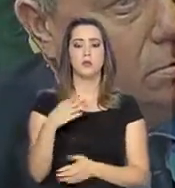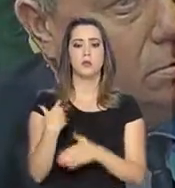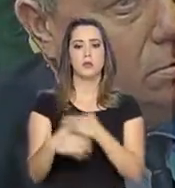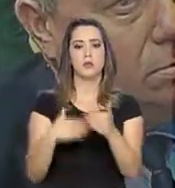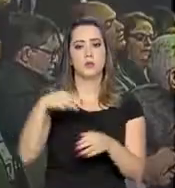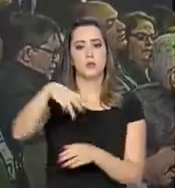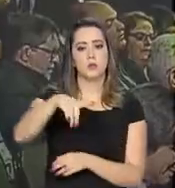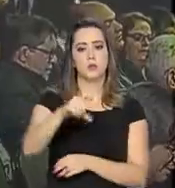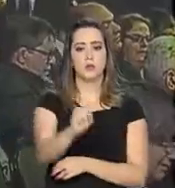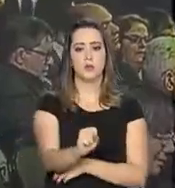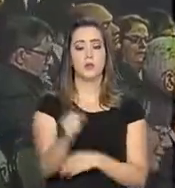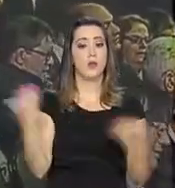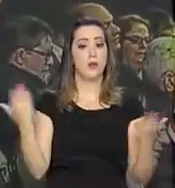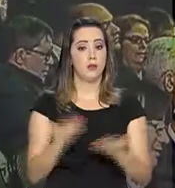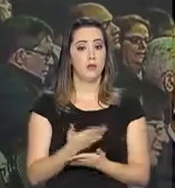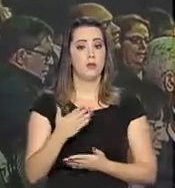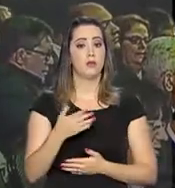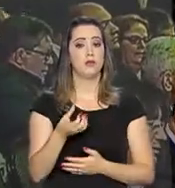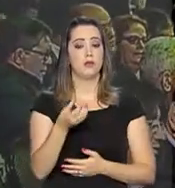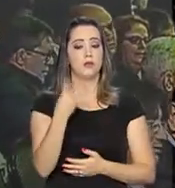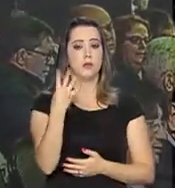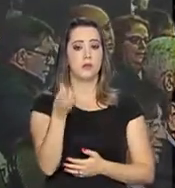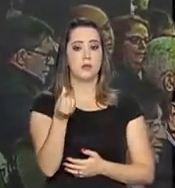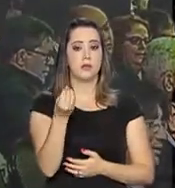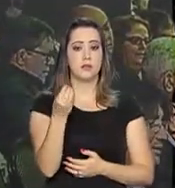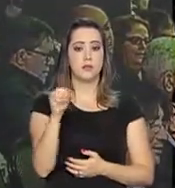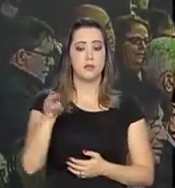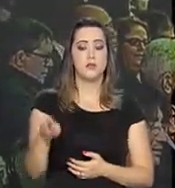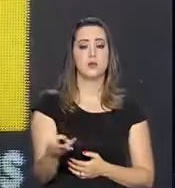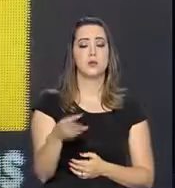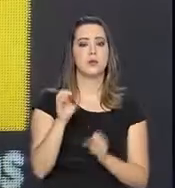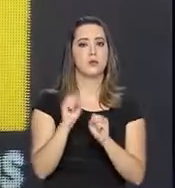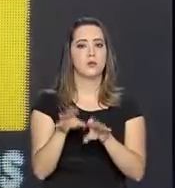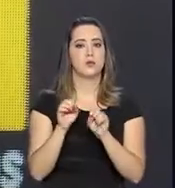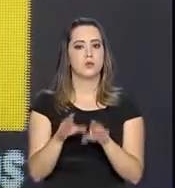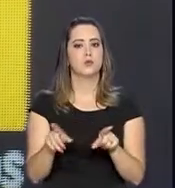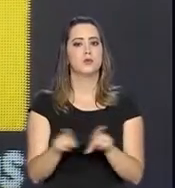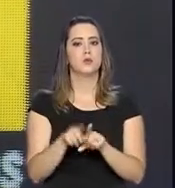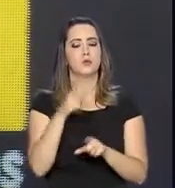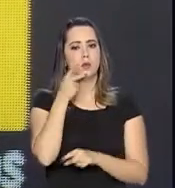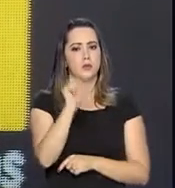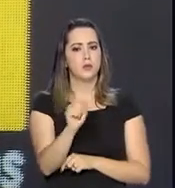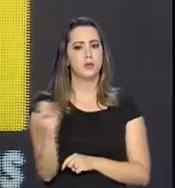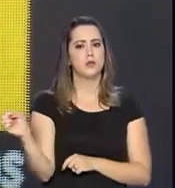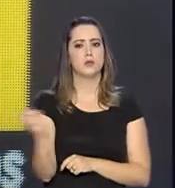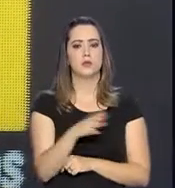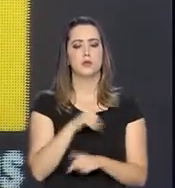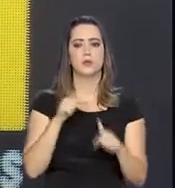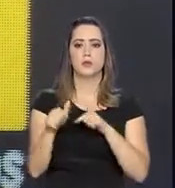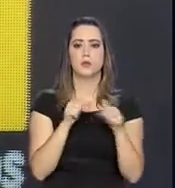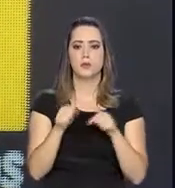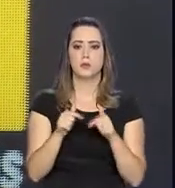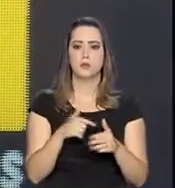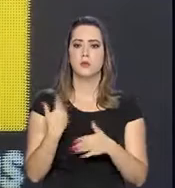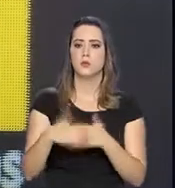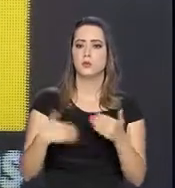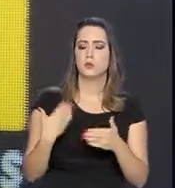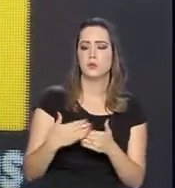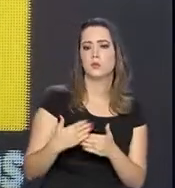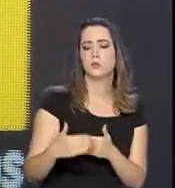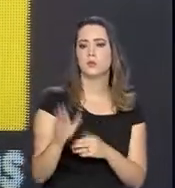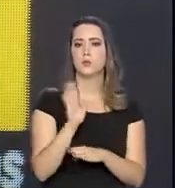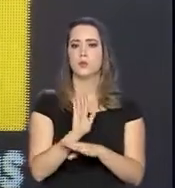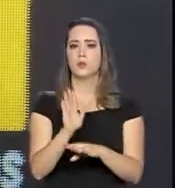desenvolvimento social e agora 600 milhões para a educação. Ele falou de novas ações que vão